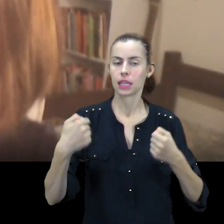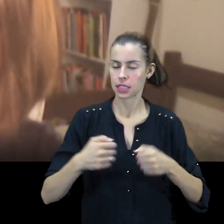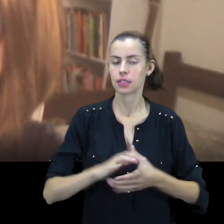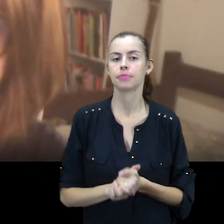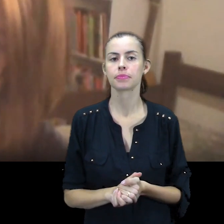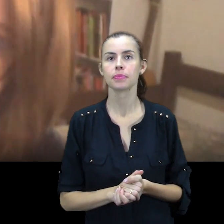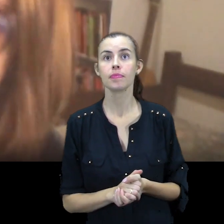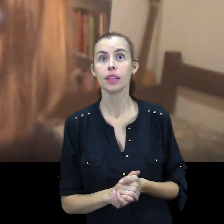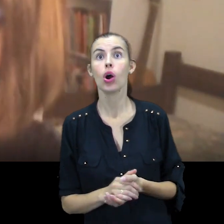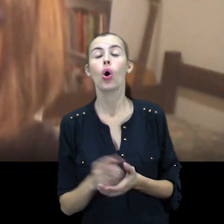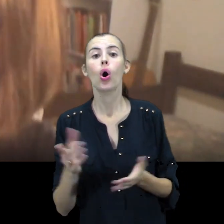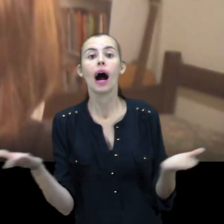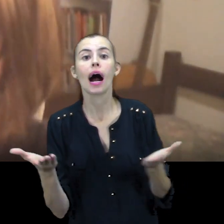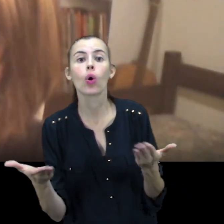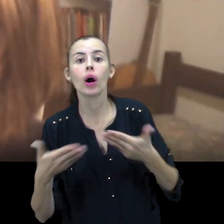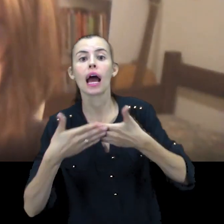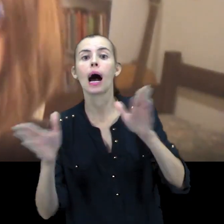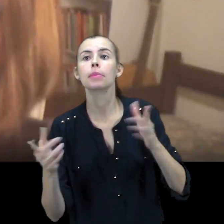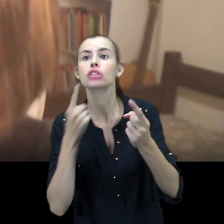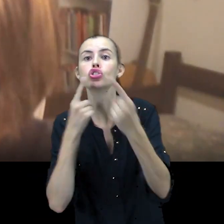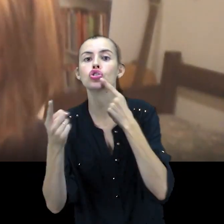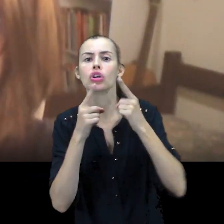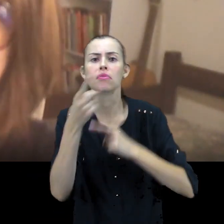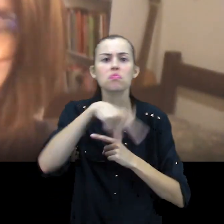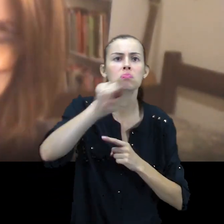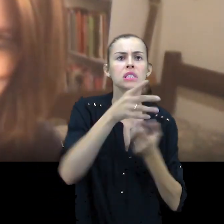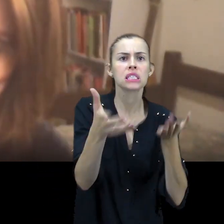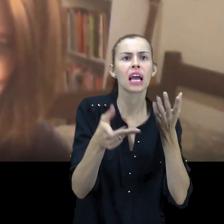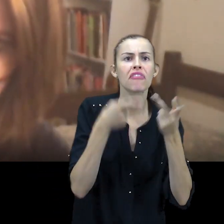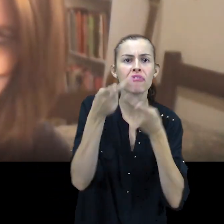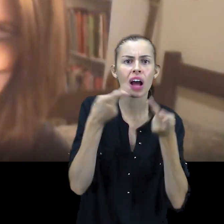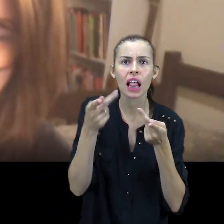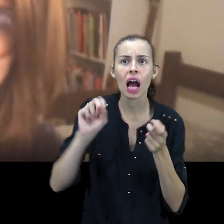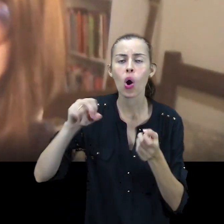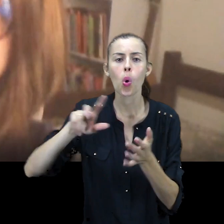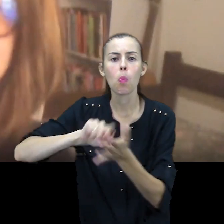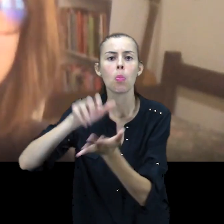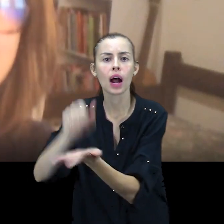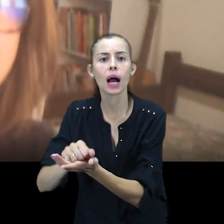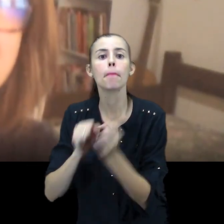participação de vocês. E, mais uma vez, agradeço a presença de vocês e quem nos assistir depois.